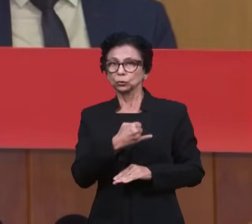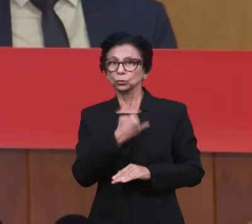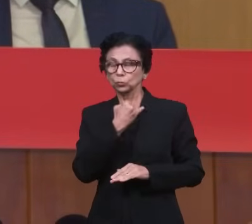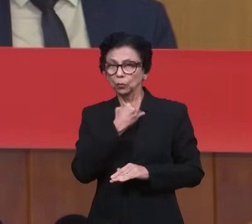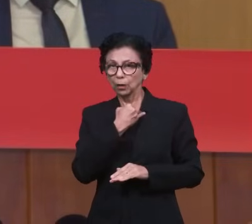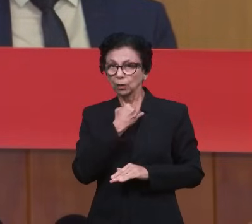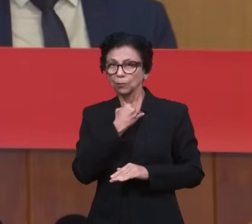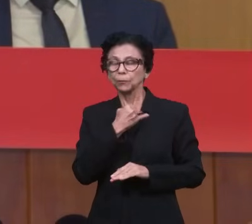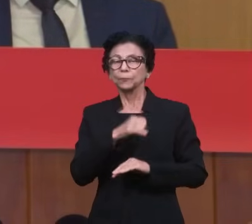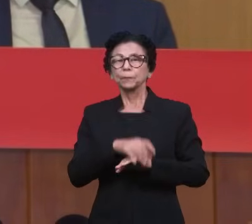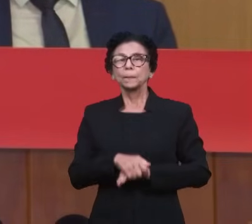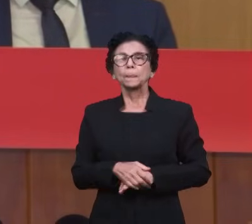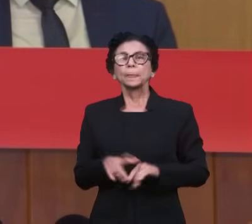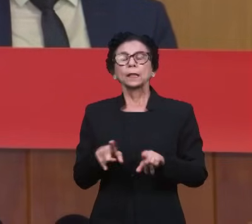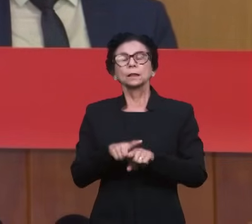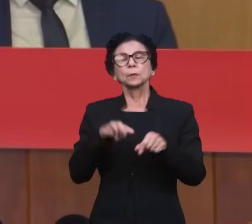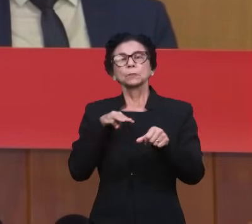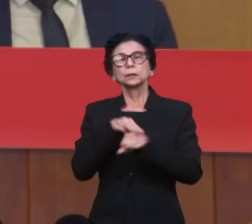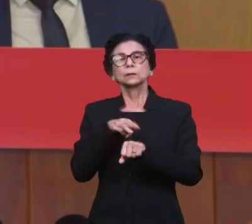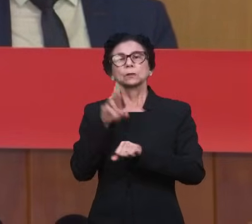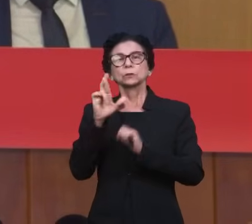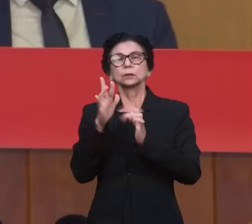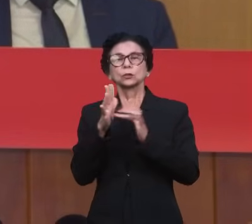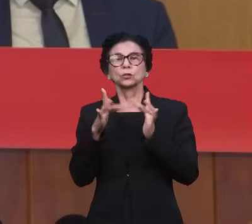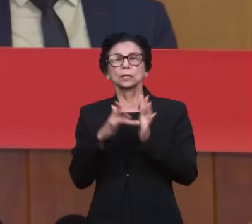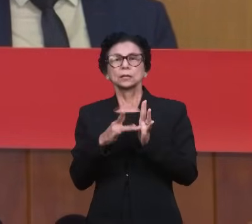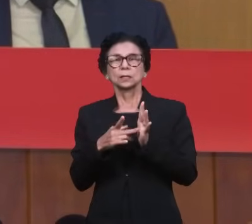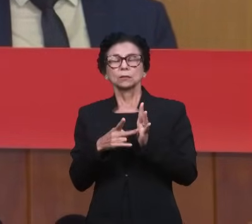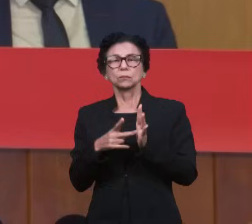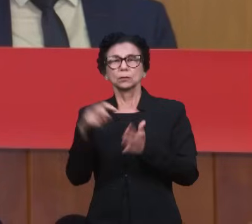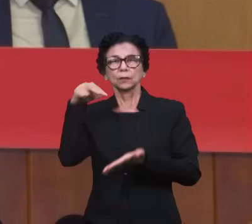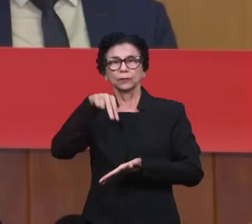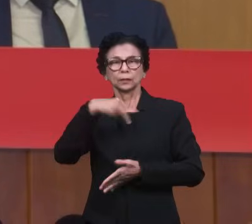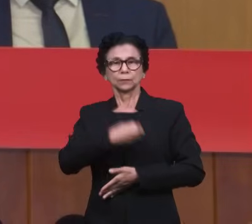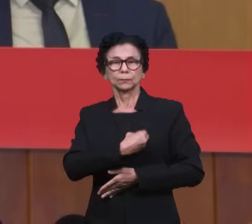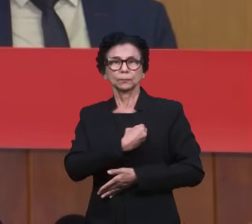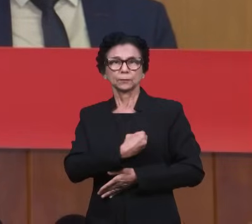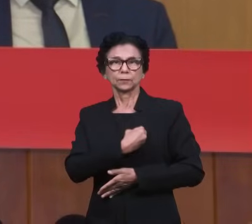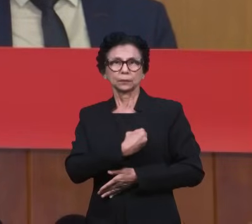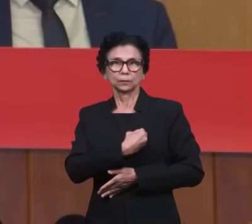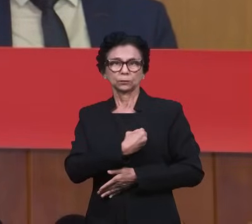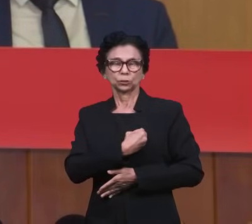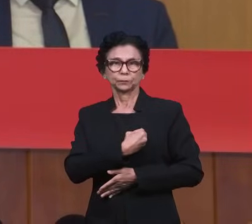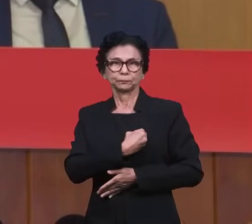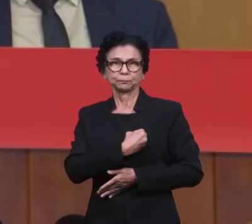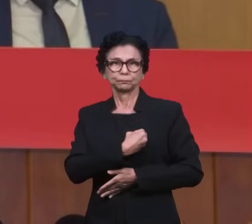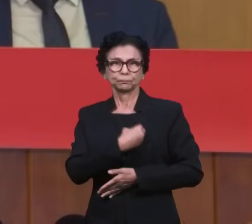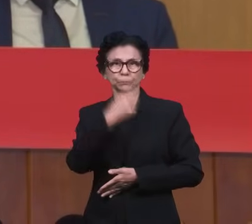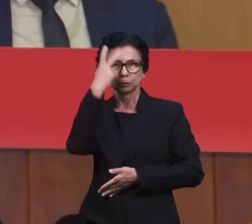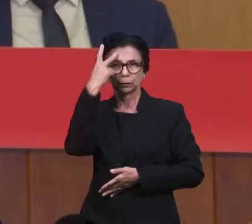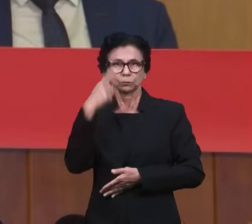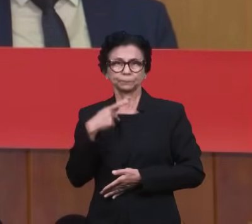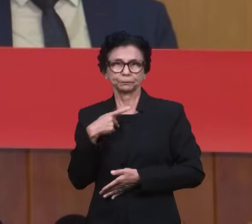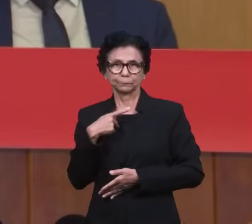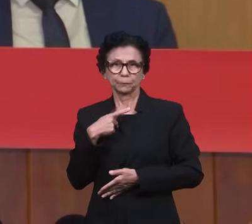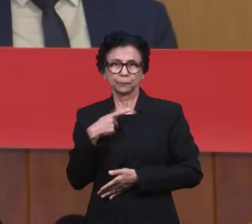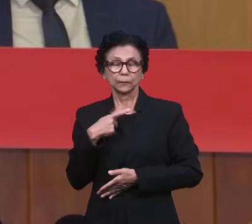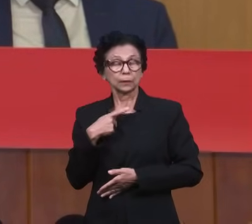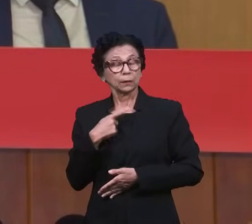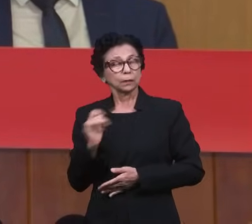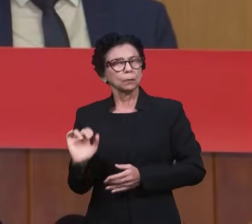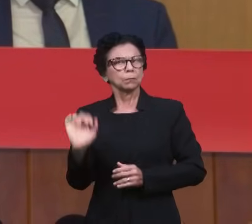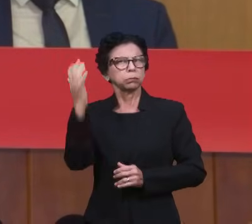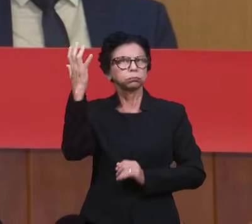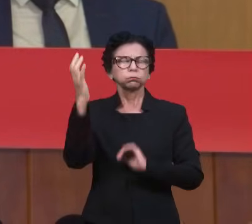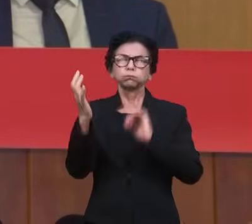ministério do Senhor Jesus, quando Ele esteve presente conosco. São alguns acontecimentos que servem